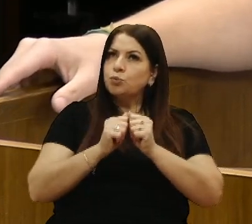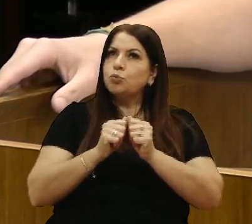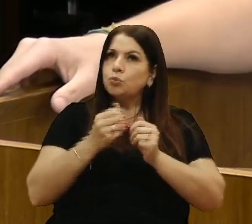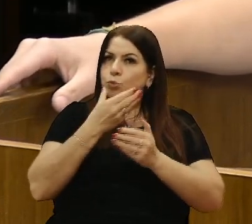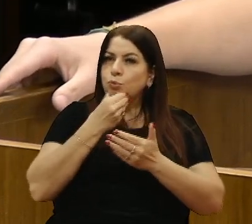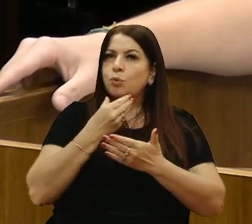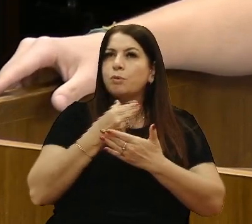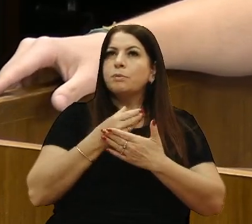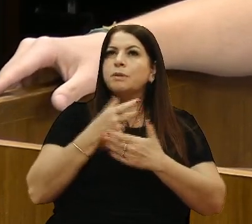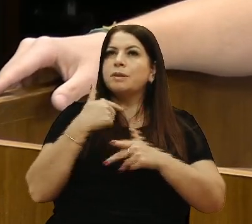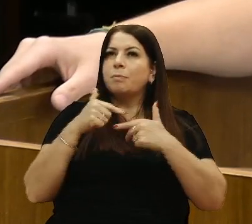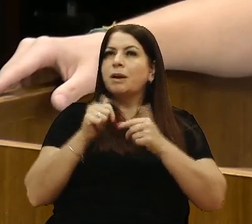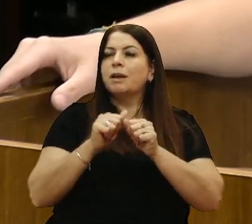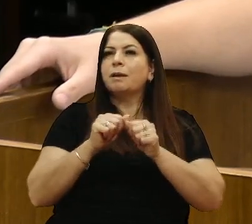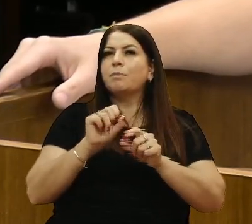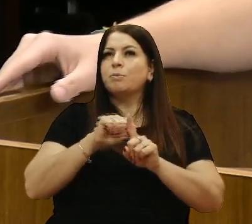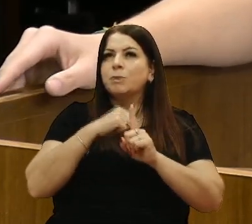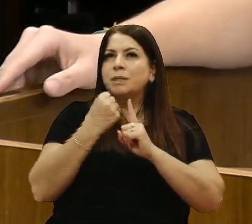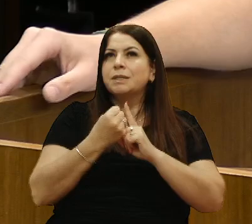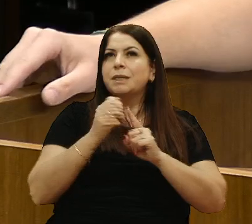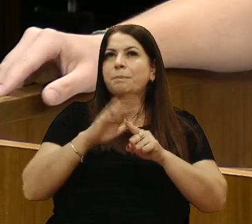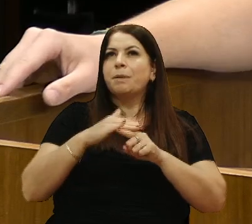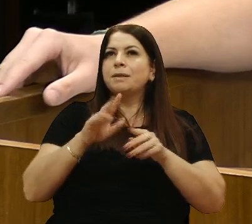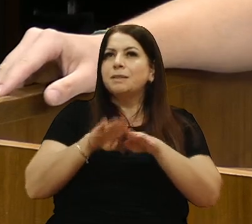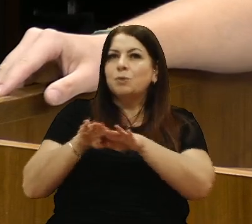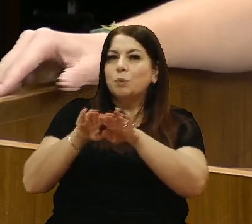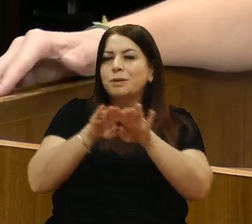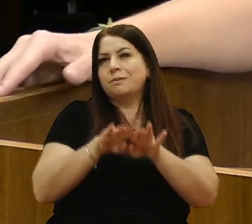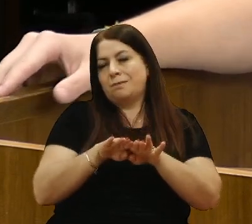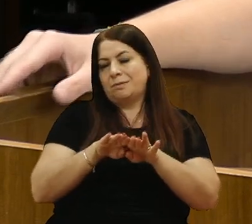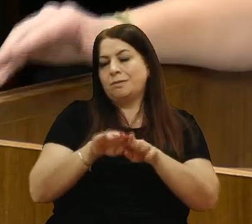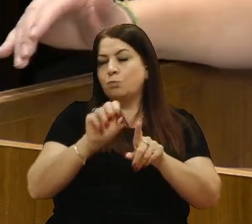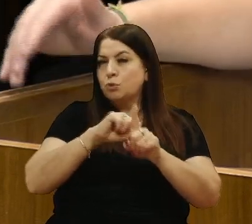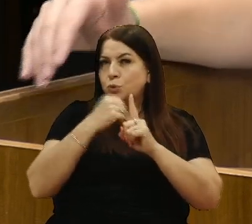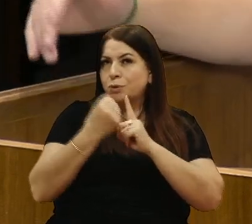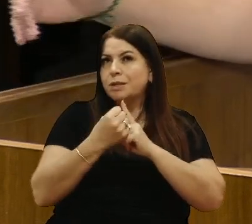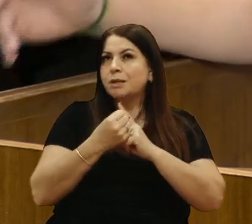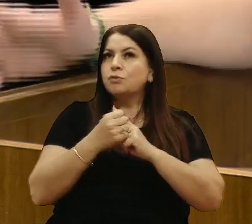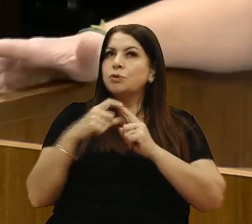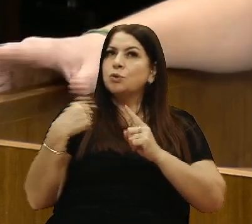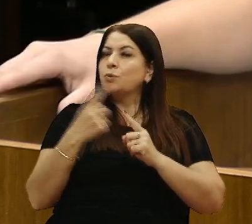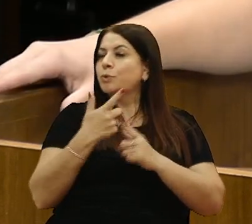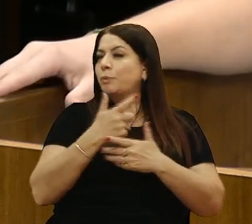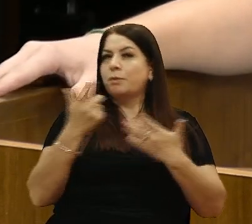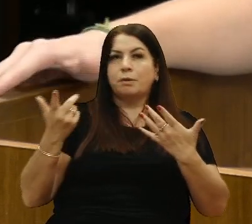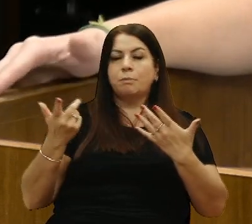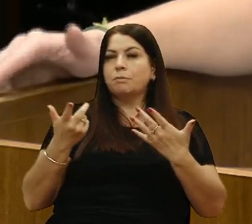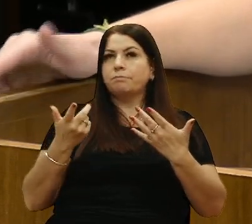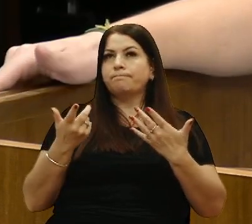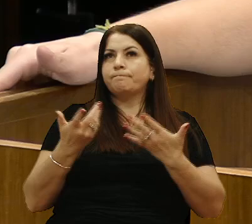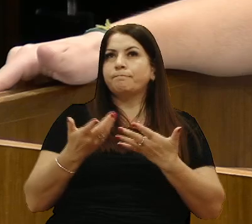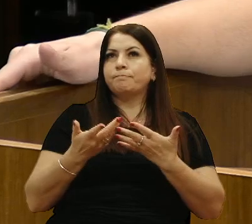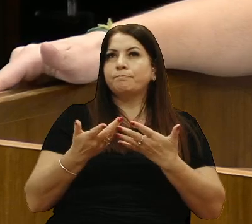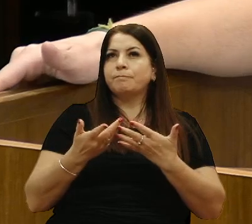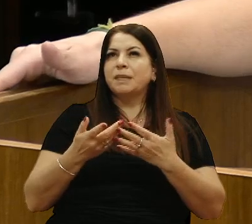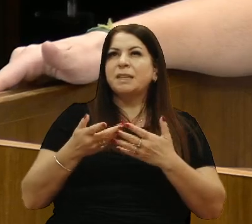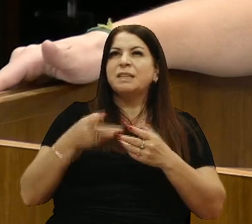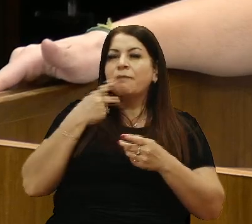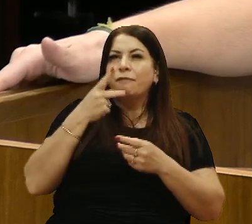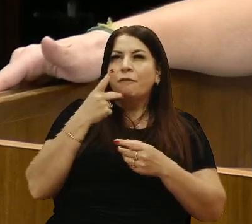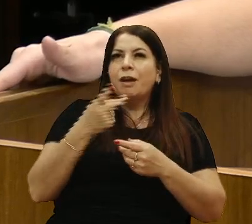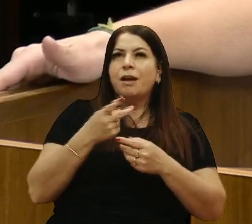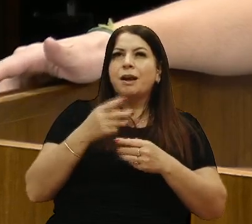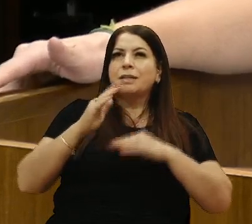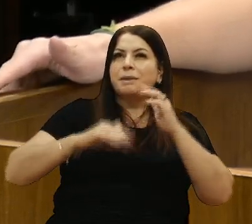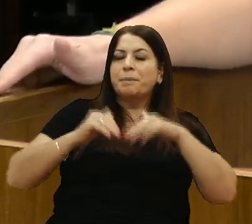homens, trabalhar por uma sociedade mais igualitária, né? Por uma sociedade em que a gente não tenha, né, esse discurso e